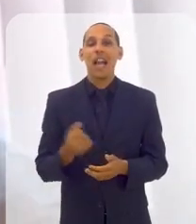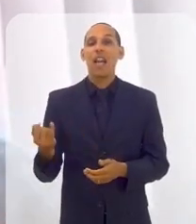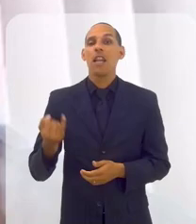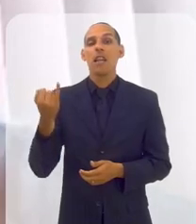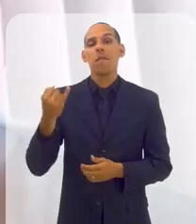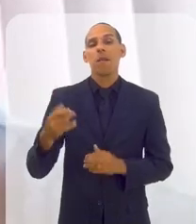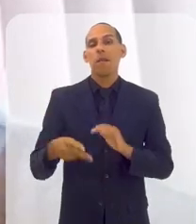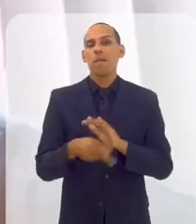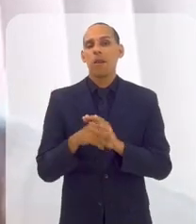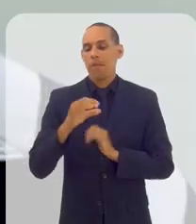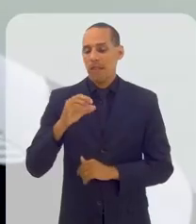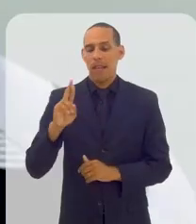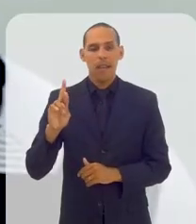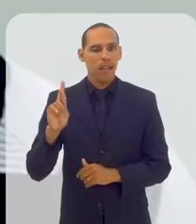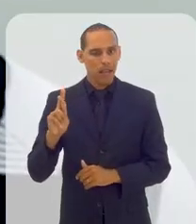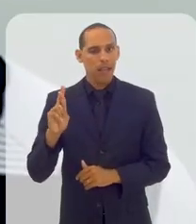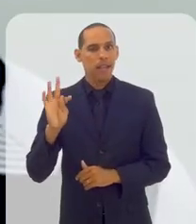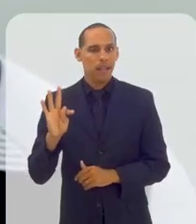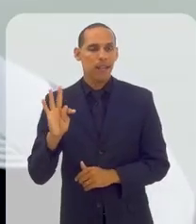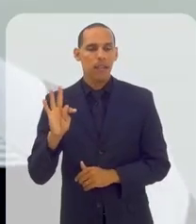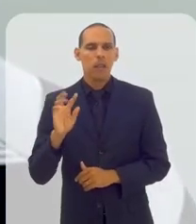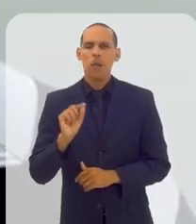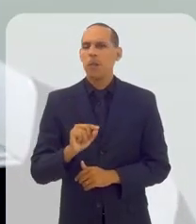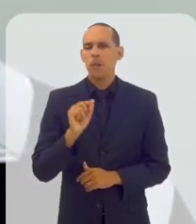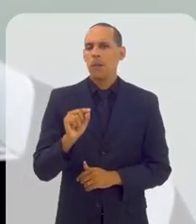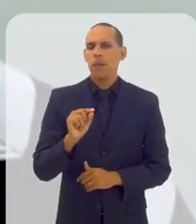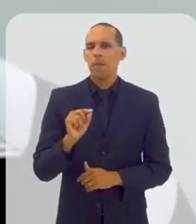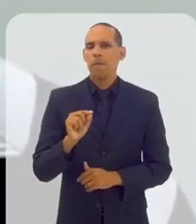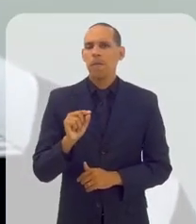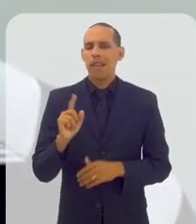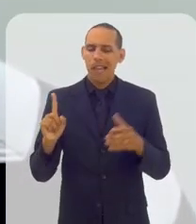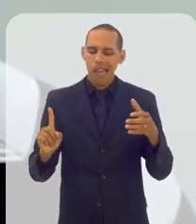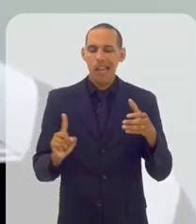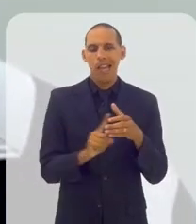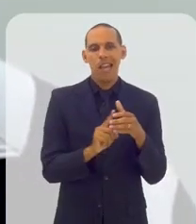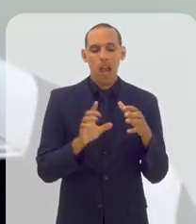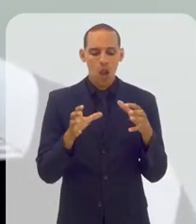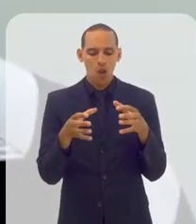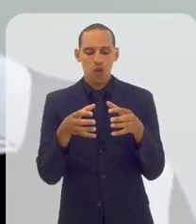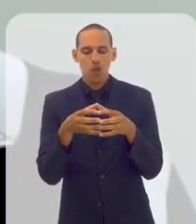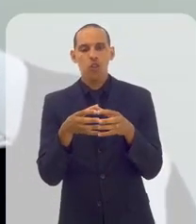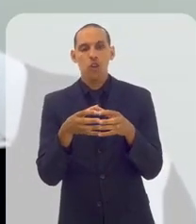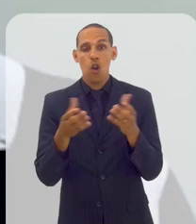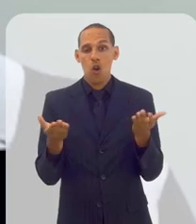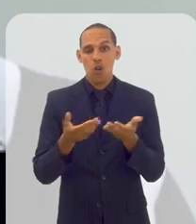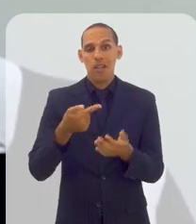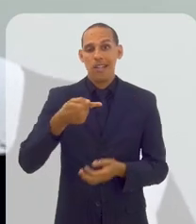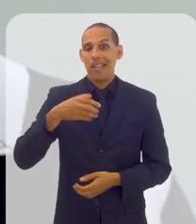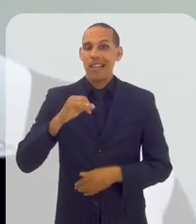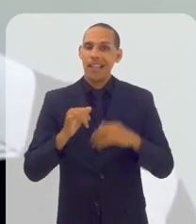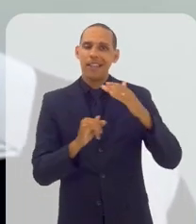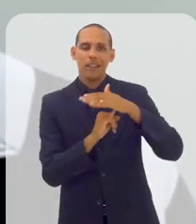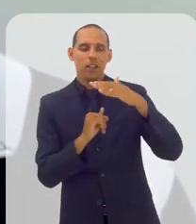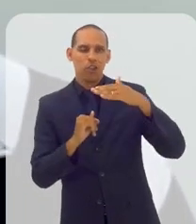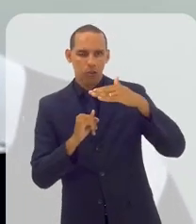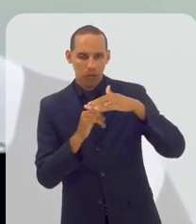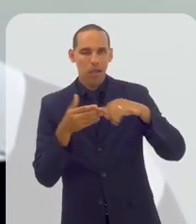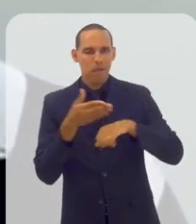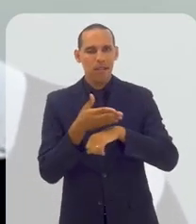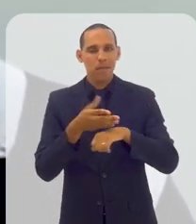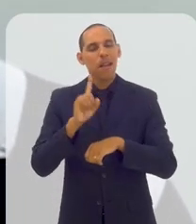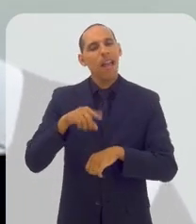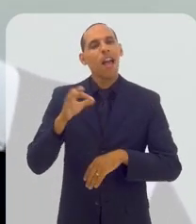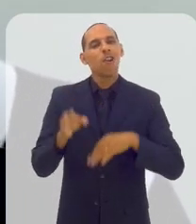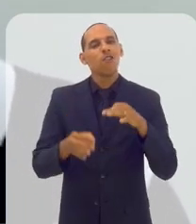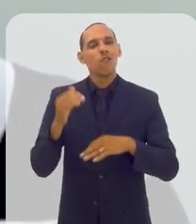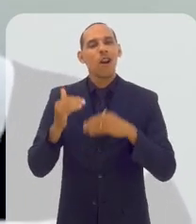nessa conversa. E qual a importância para o CRT de participar, integrar esse corpo que hoje já conta com 70